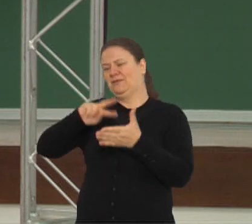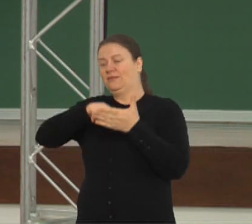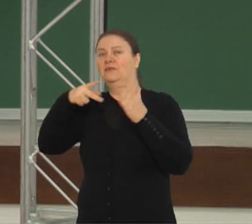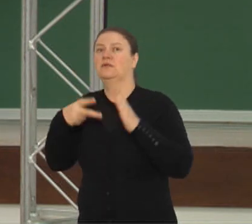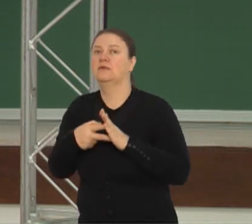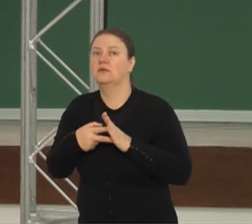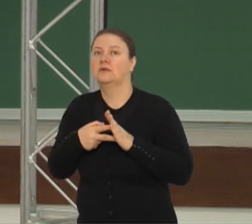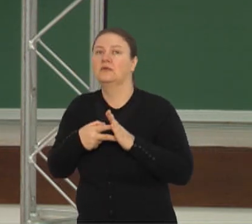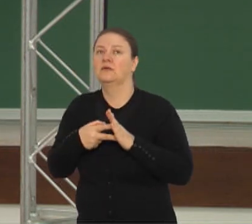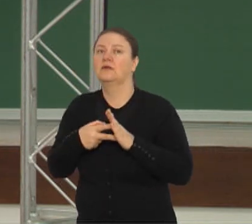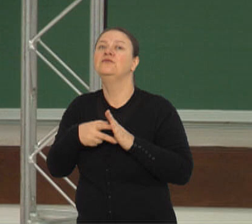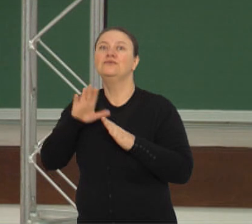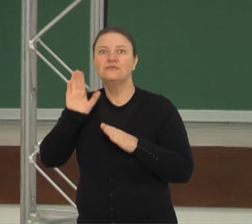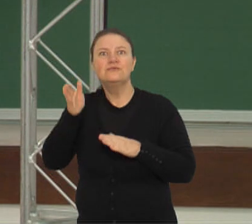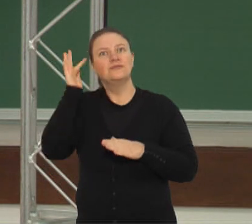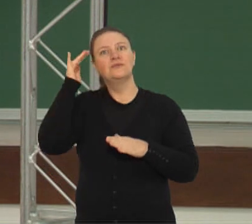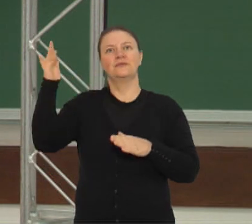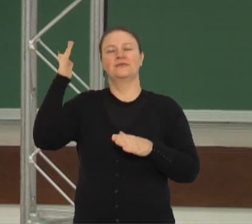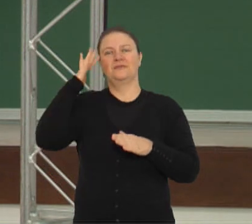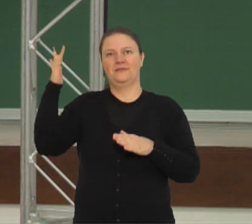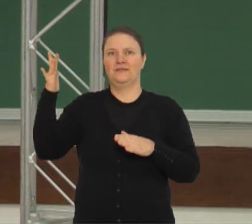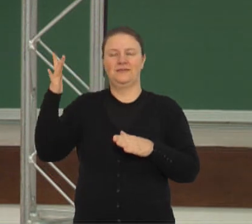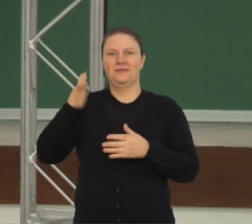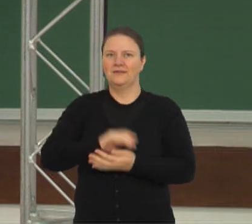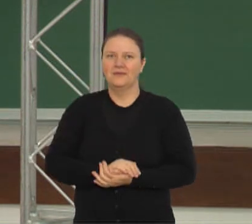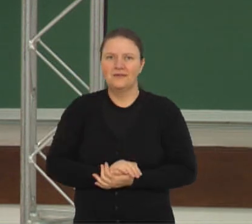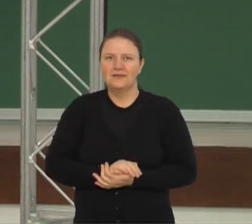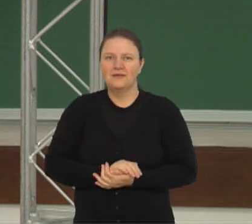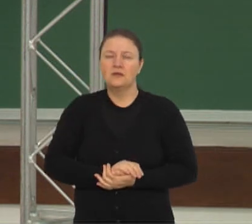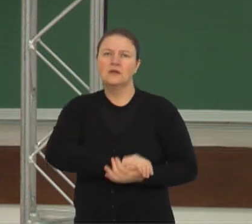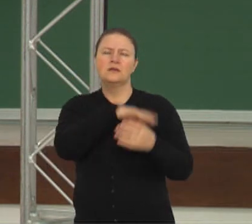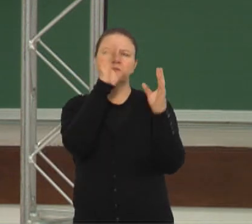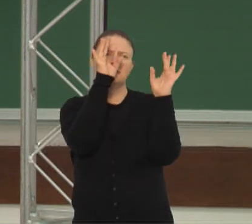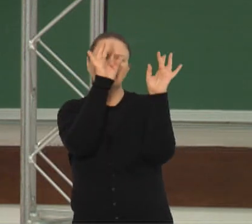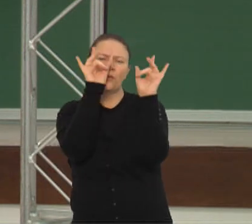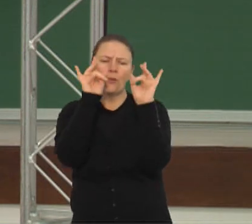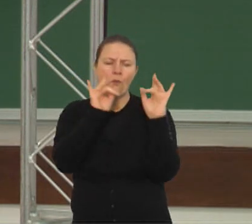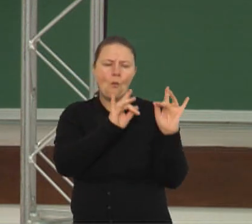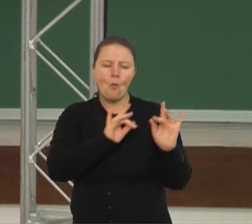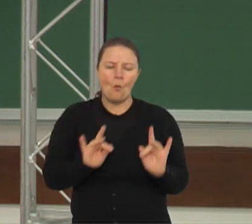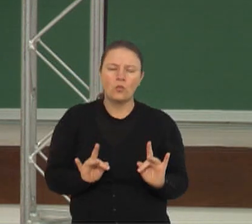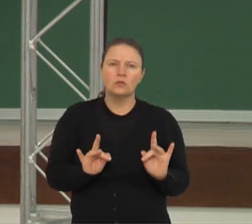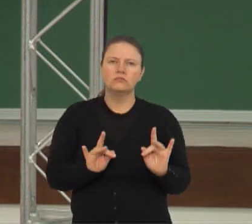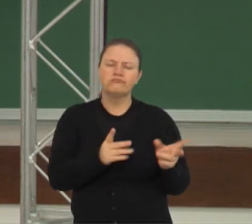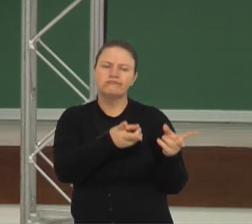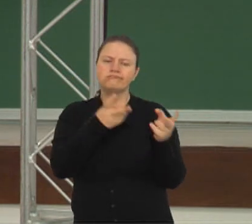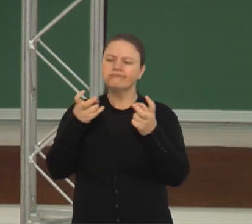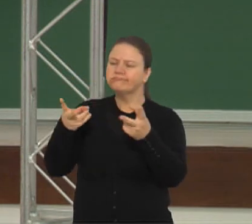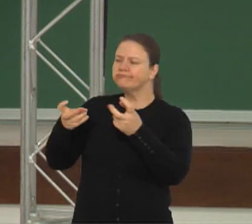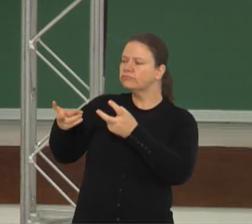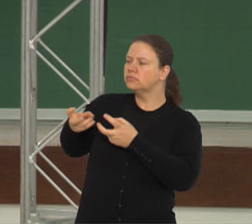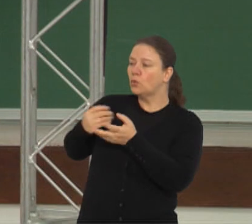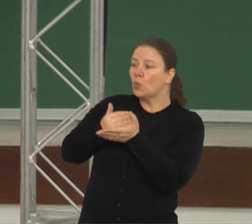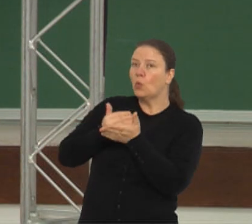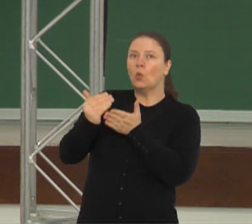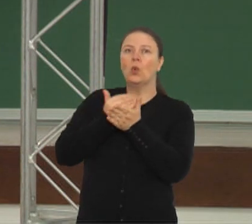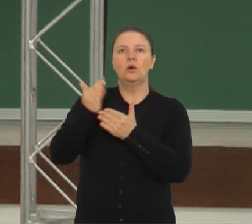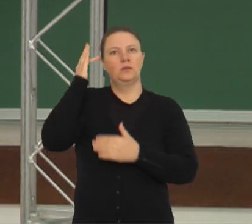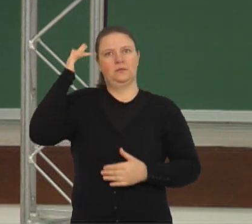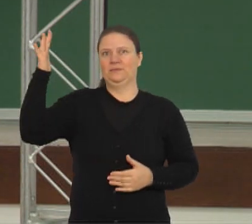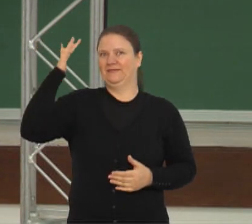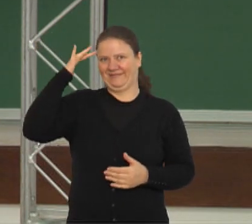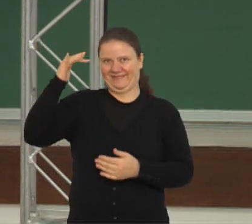esse perguntar-se. Perguntar sobre cada coisa, cada detalhe. Então é assim que você poderá começar a filosofar.